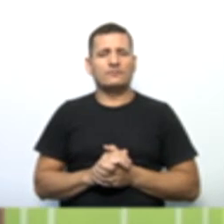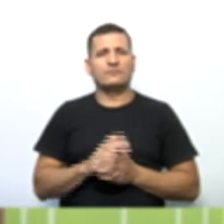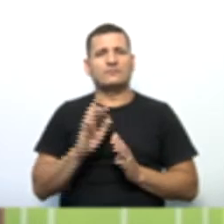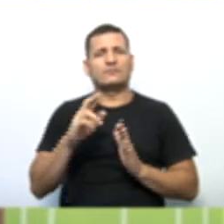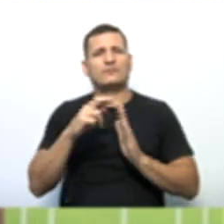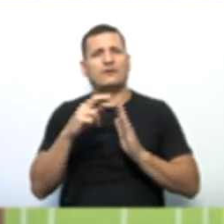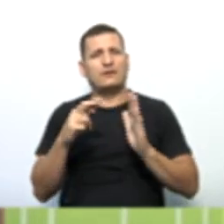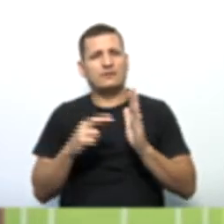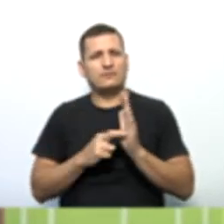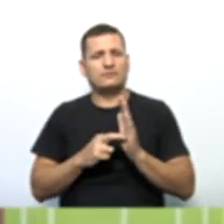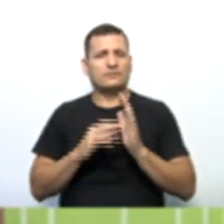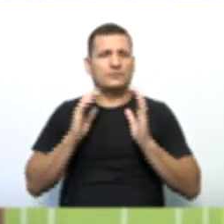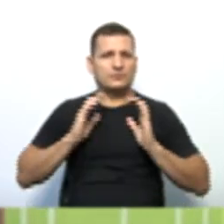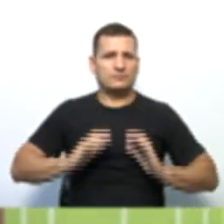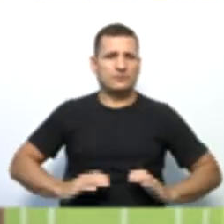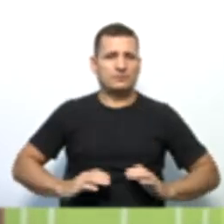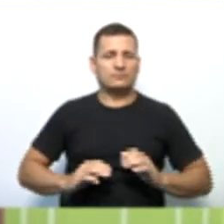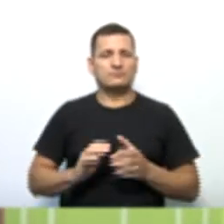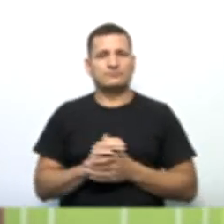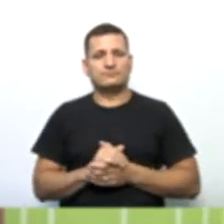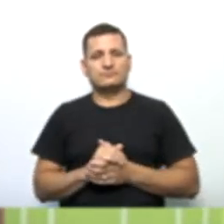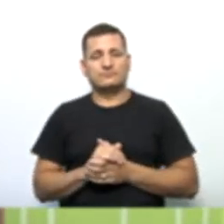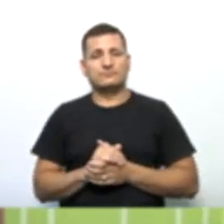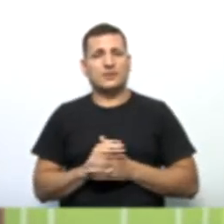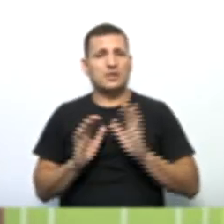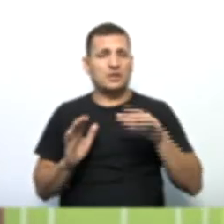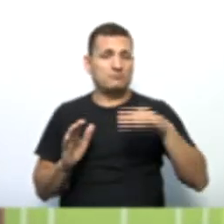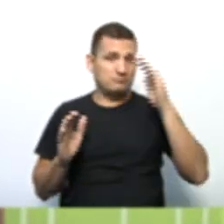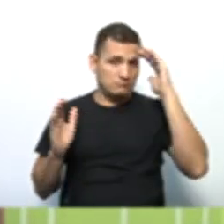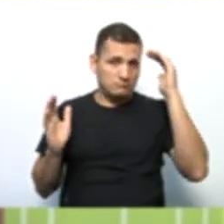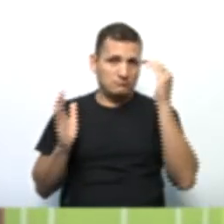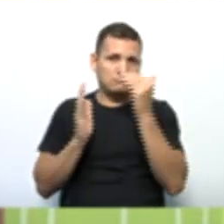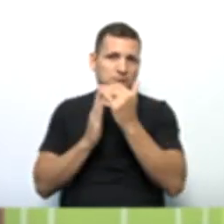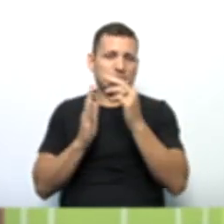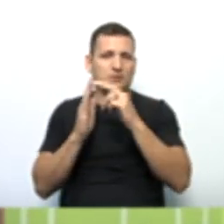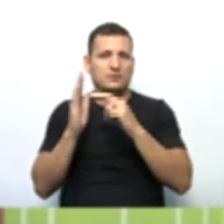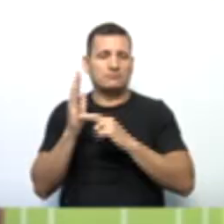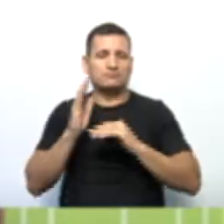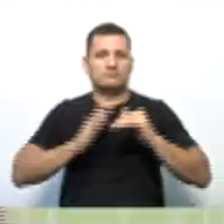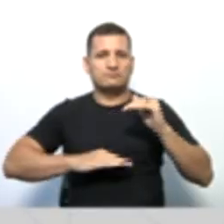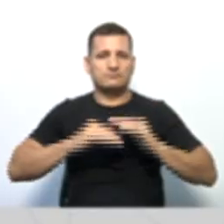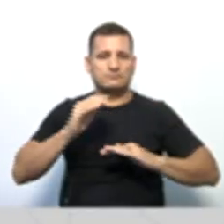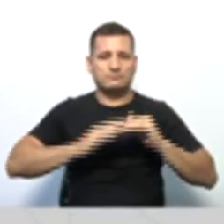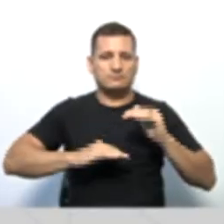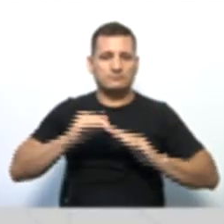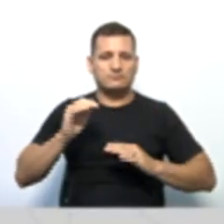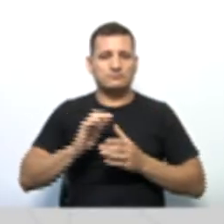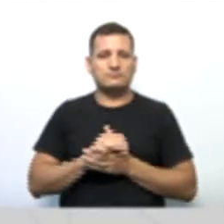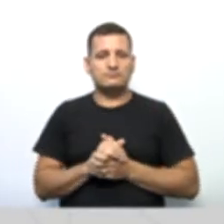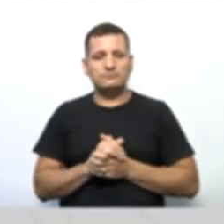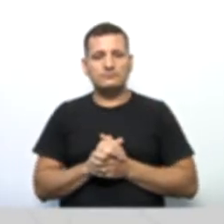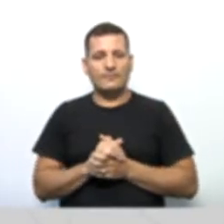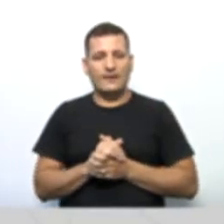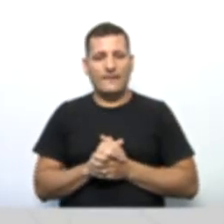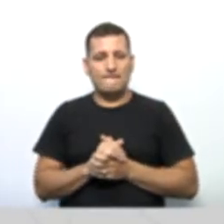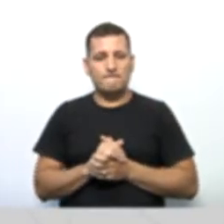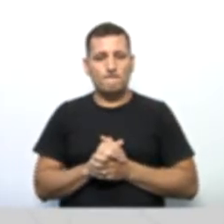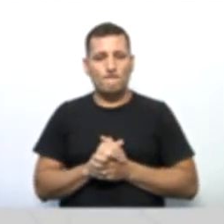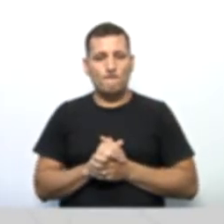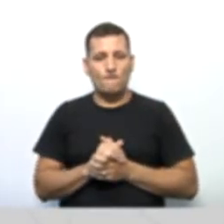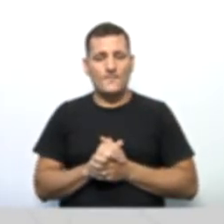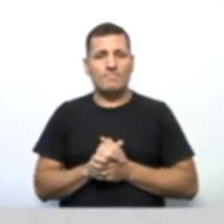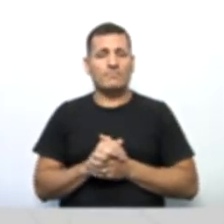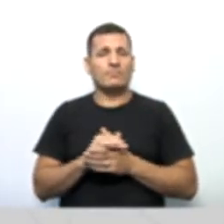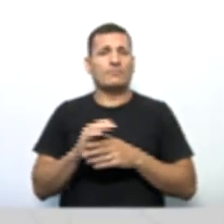já colocou lá. São regras a serem seguidas pelos profissionais. As normas devem destacar os valores